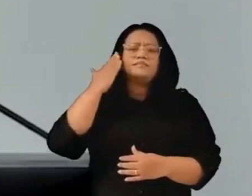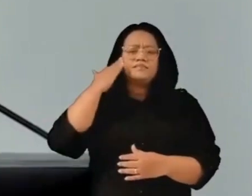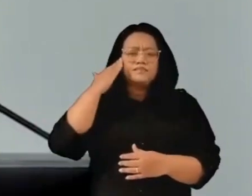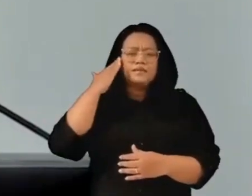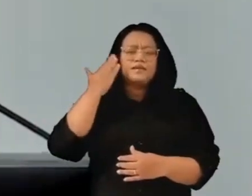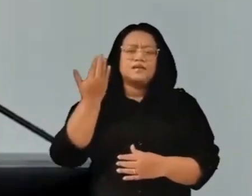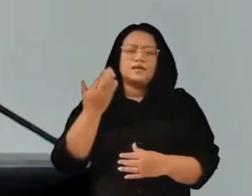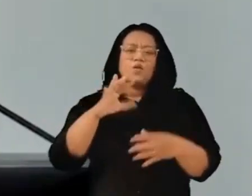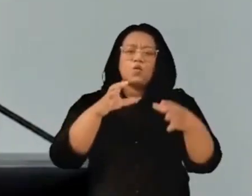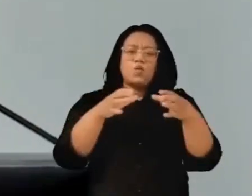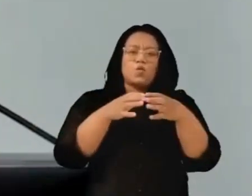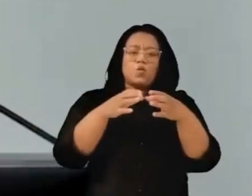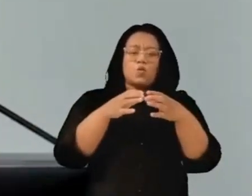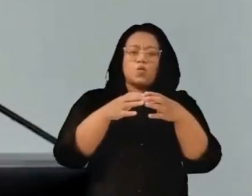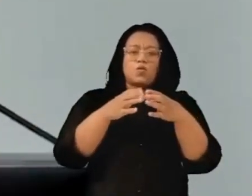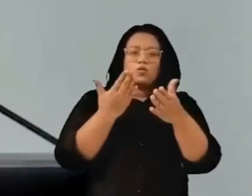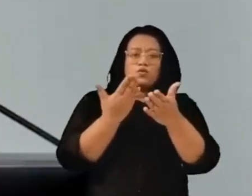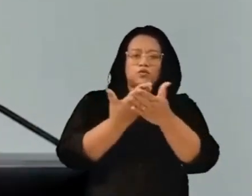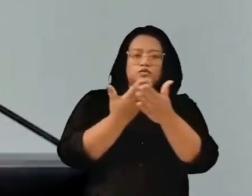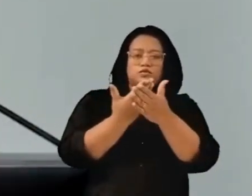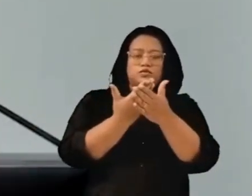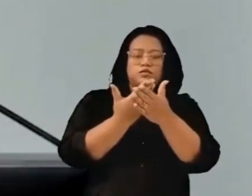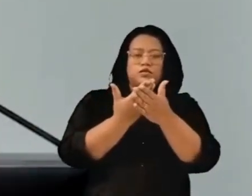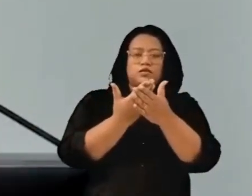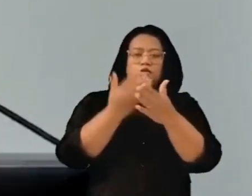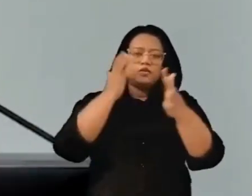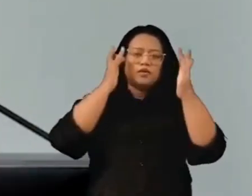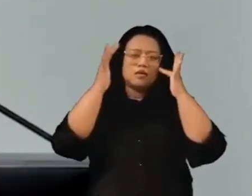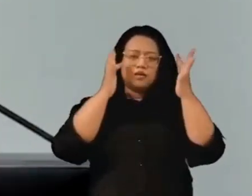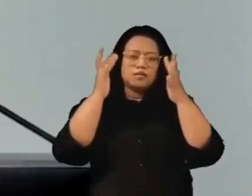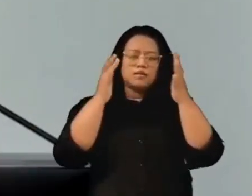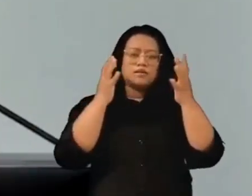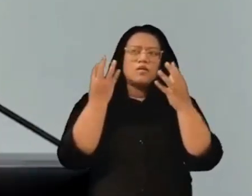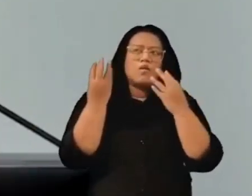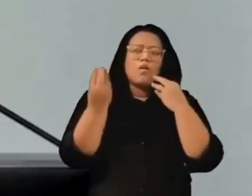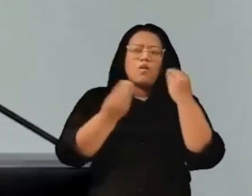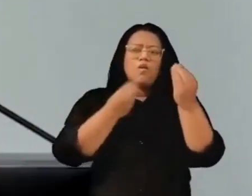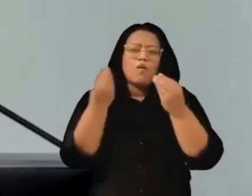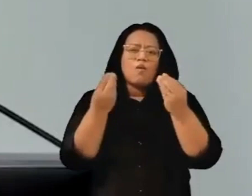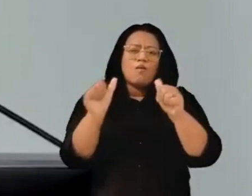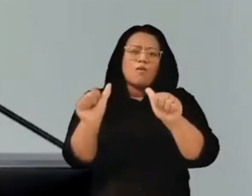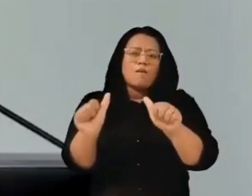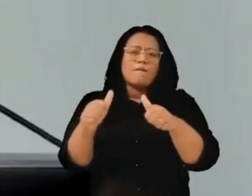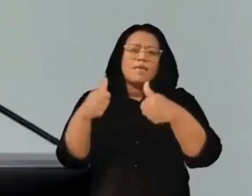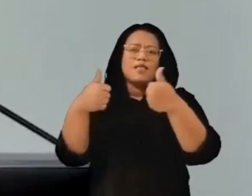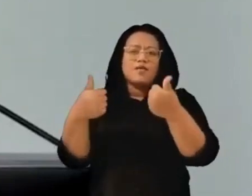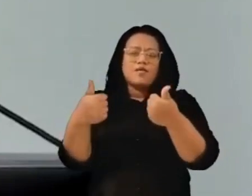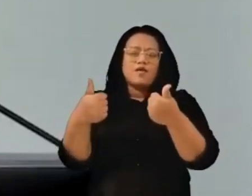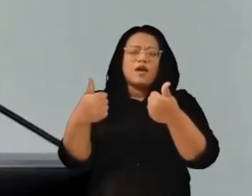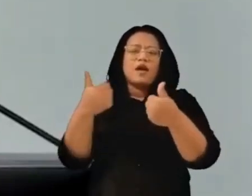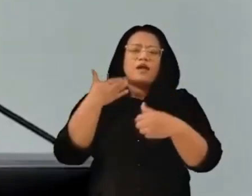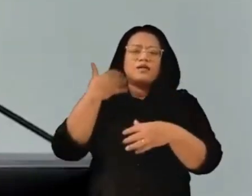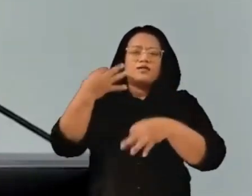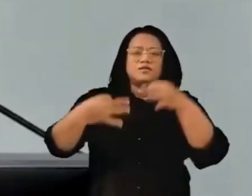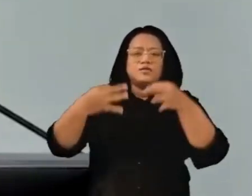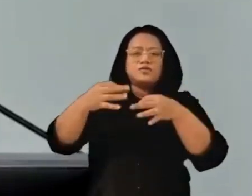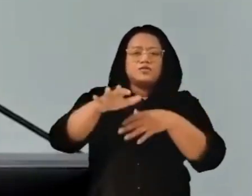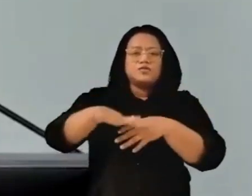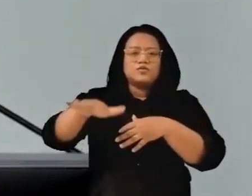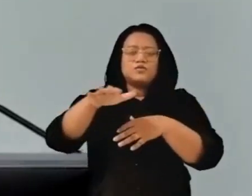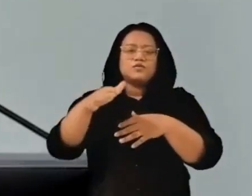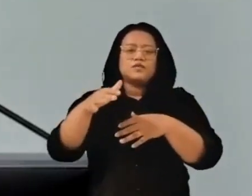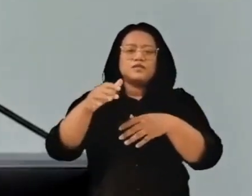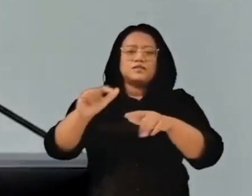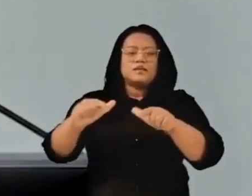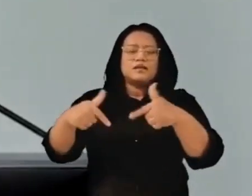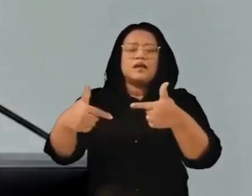de trabalho que nós estamos estudando e pensando formas de como melhorar a atividade do juiz no momento em que